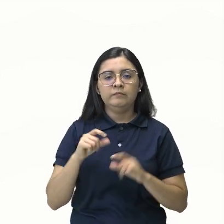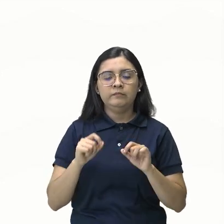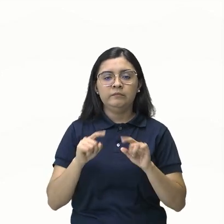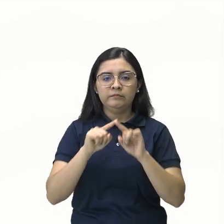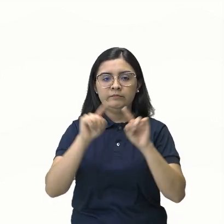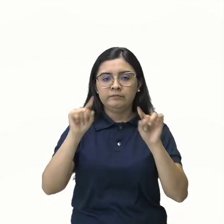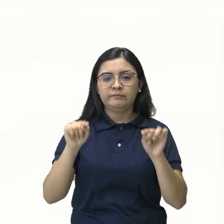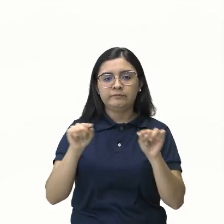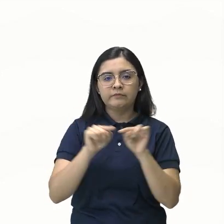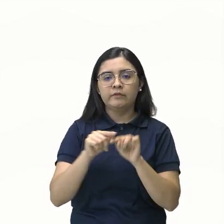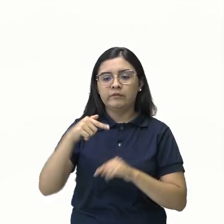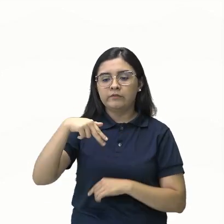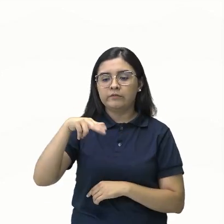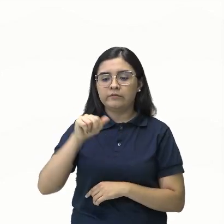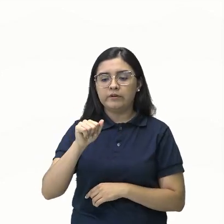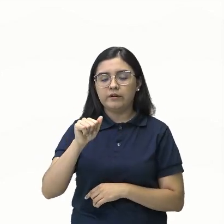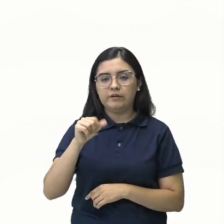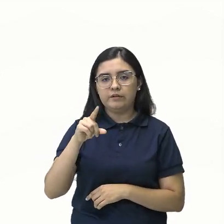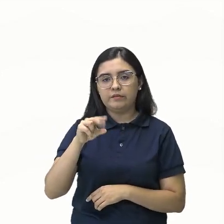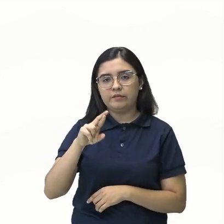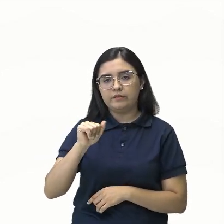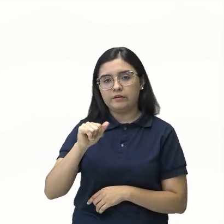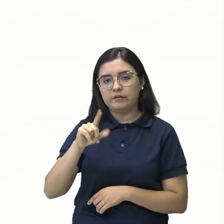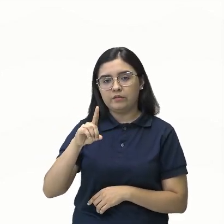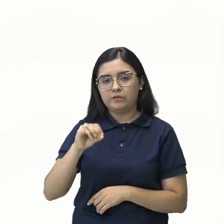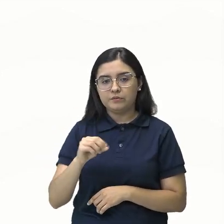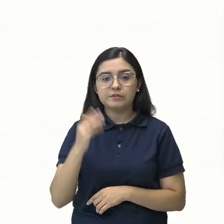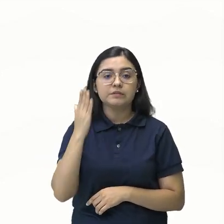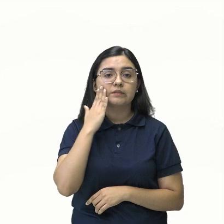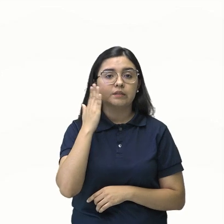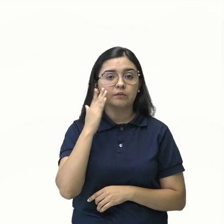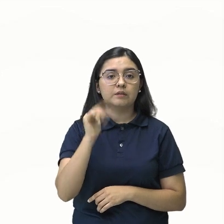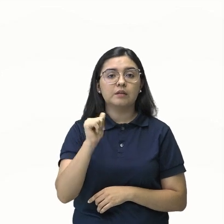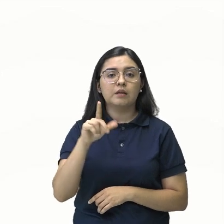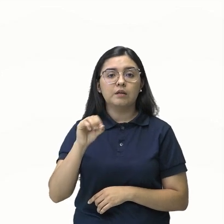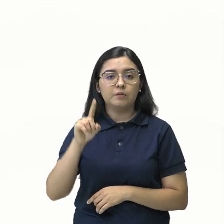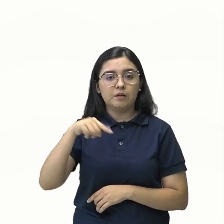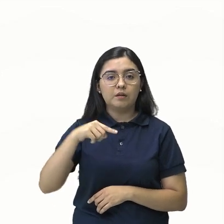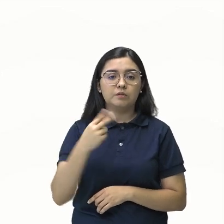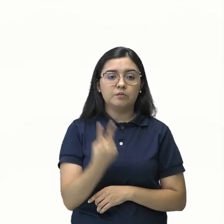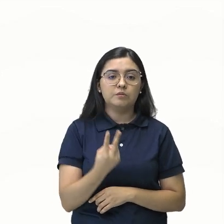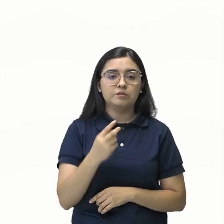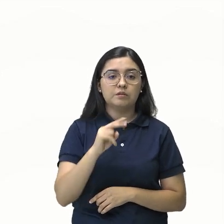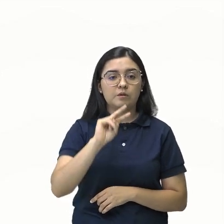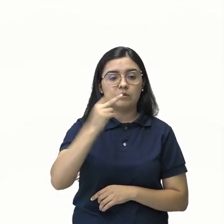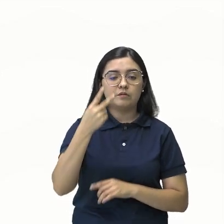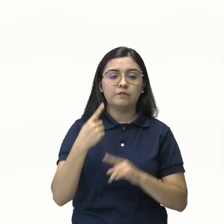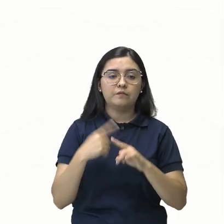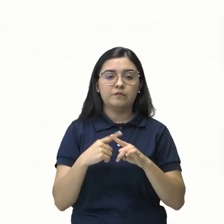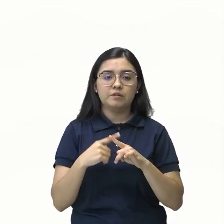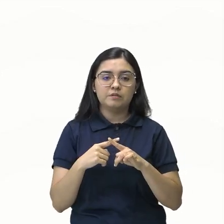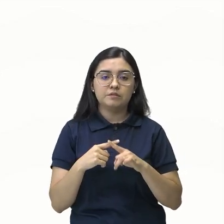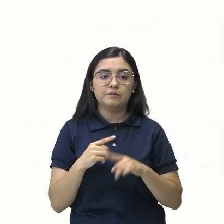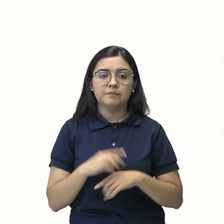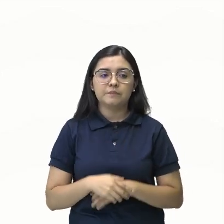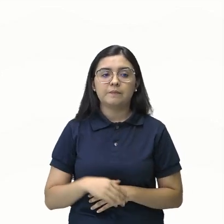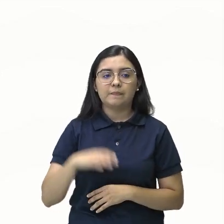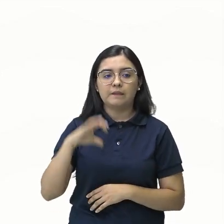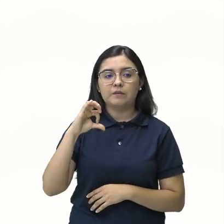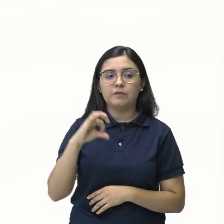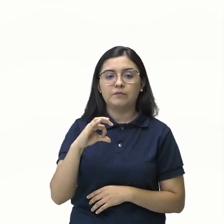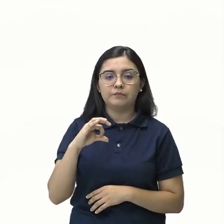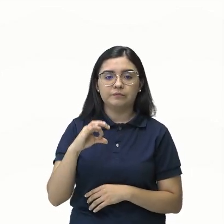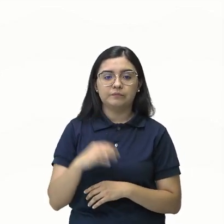quadrado. Tá? E eu sei que o meu lado é 2, então 2 ao quadrado vezes